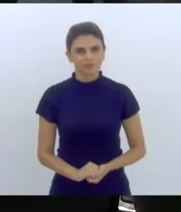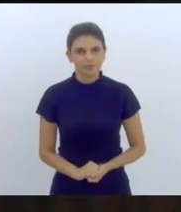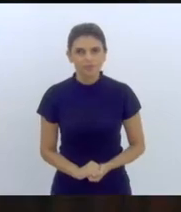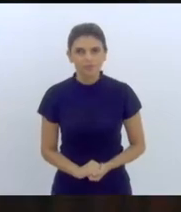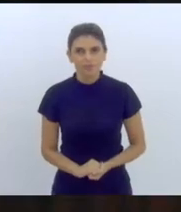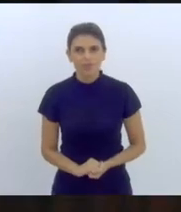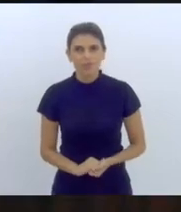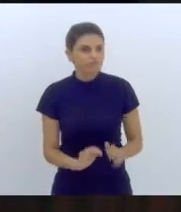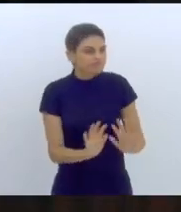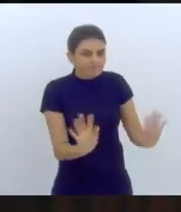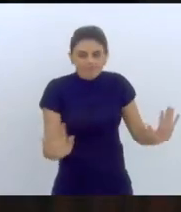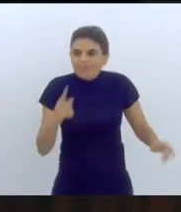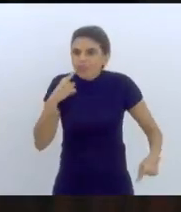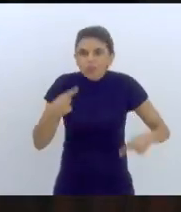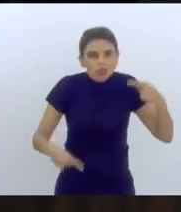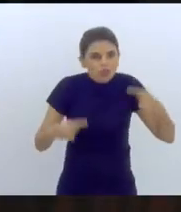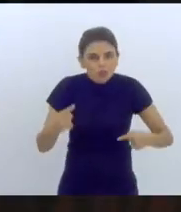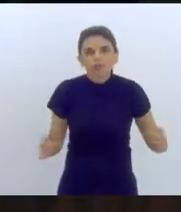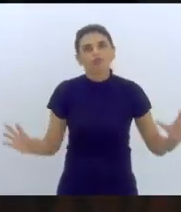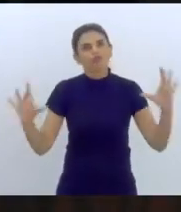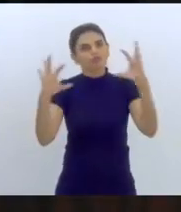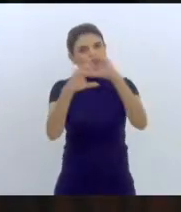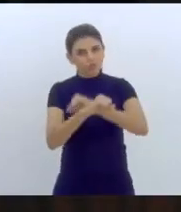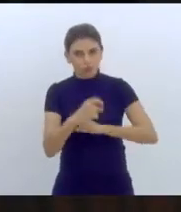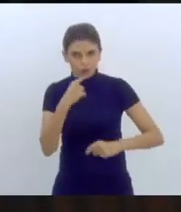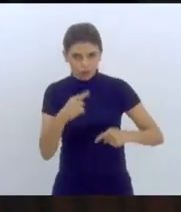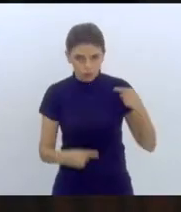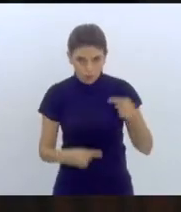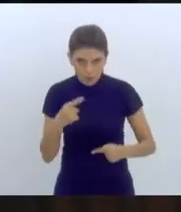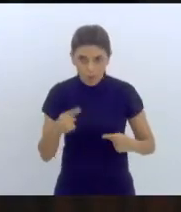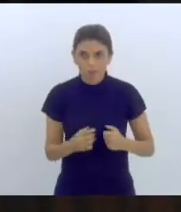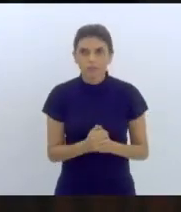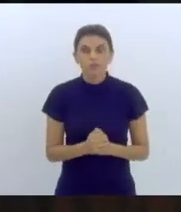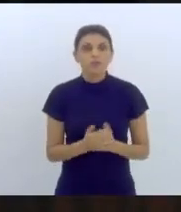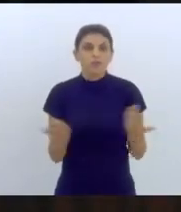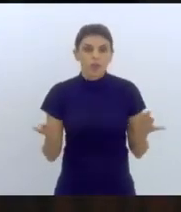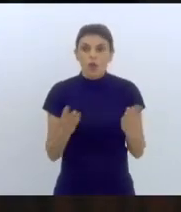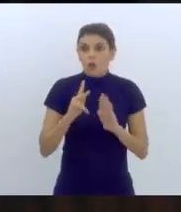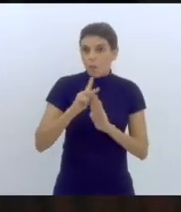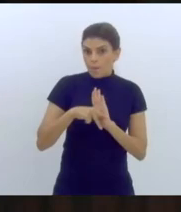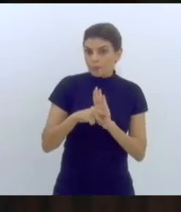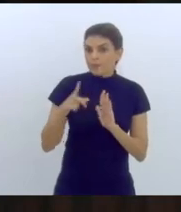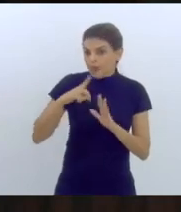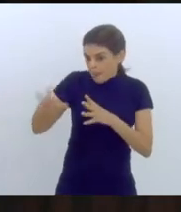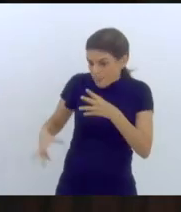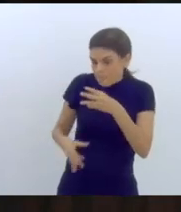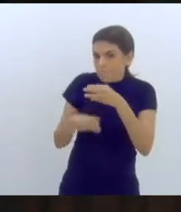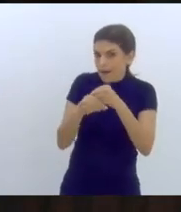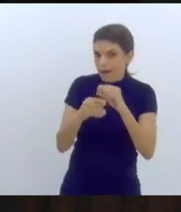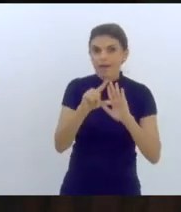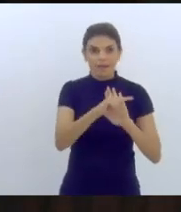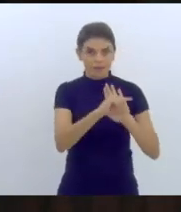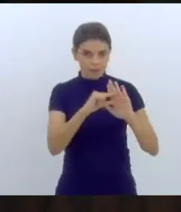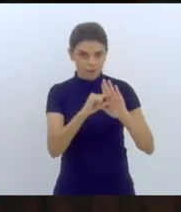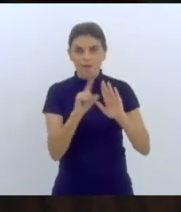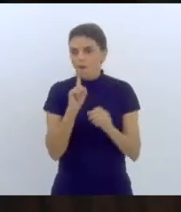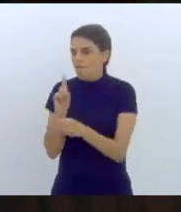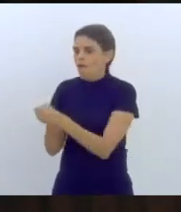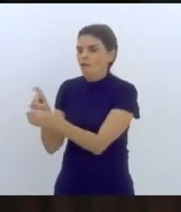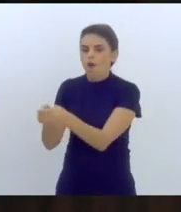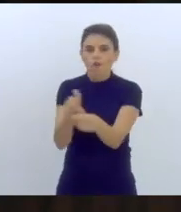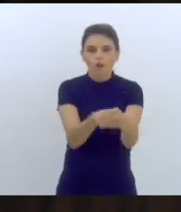Não havendo mais quem queira discutir, encerrada a discussão. O projeto recebeu uma emenda e retorna às